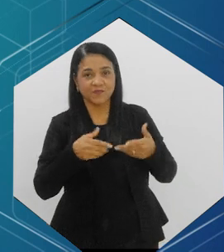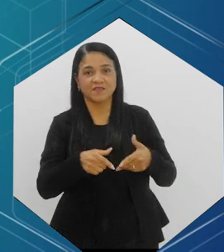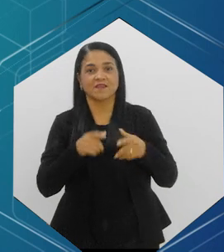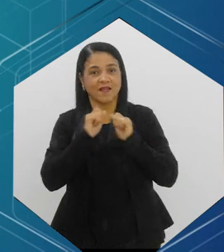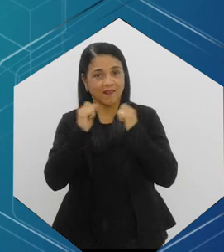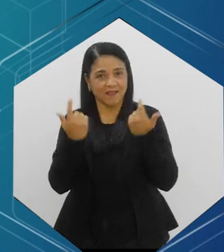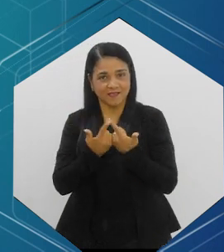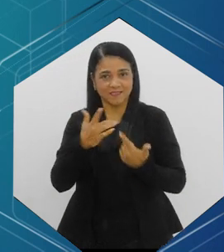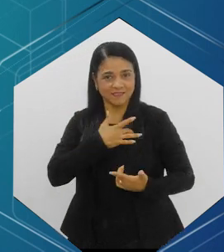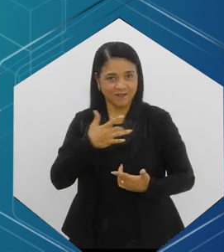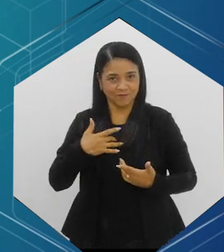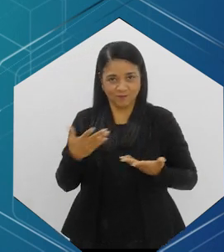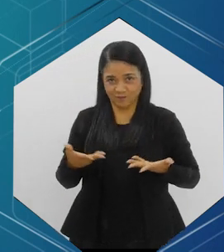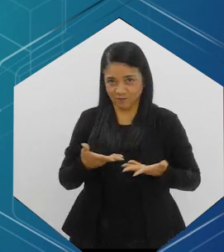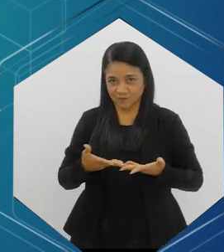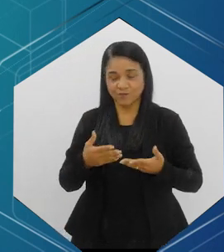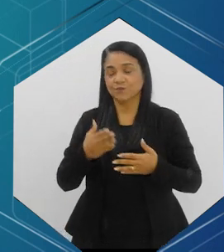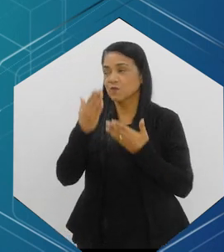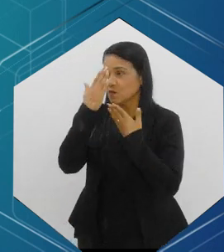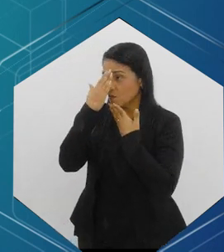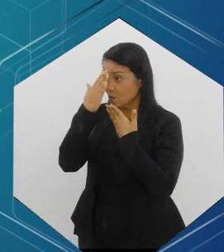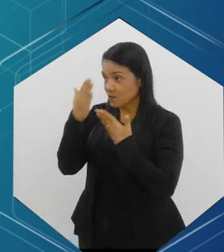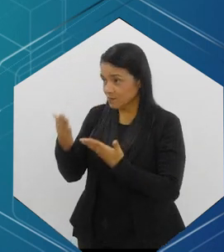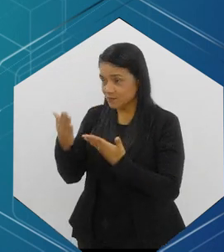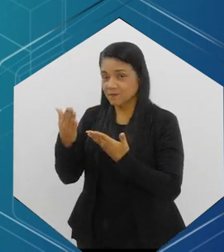Obrigado pela oportunidade de estar